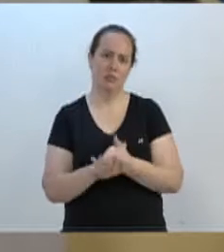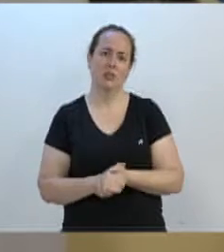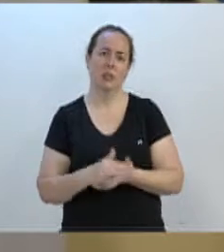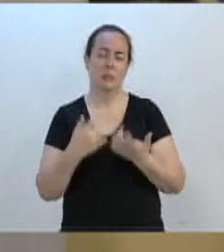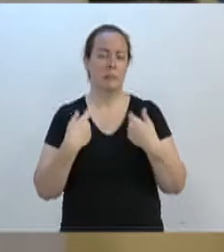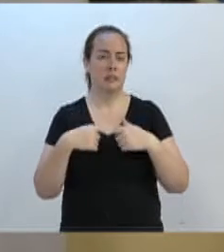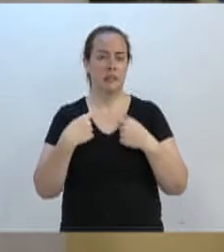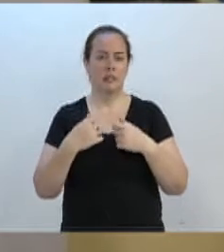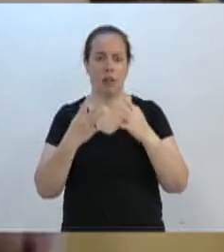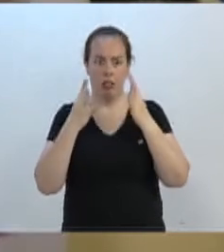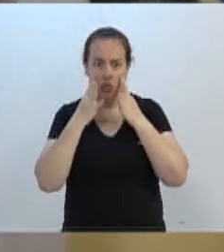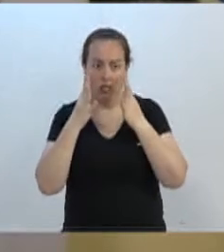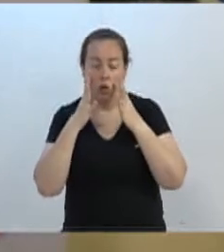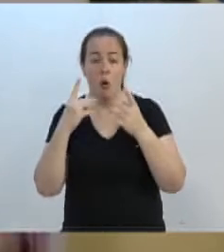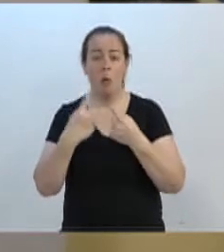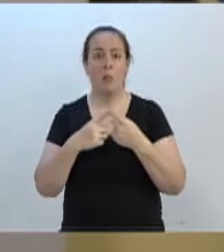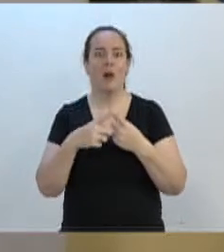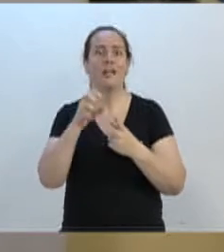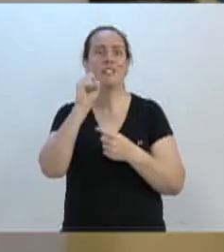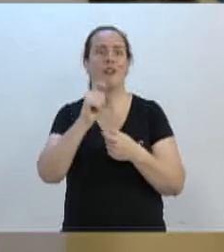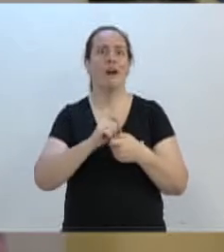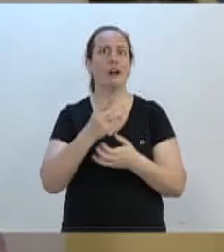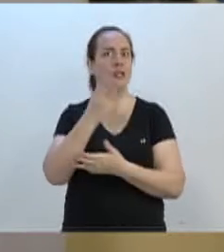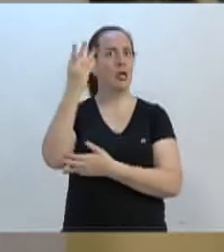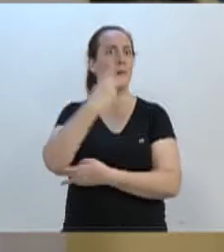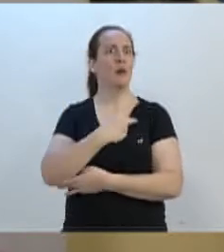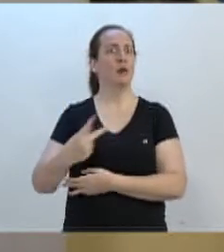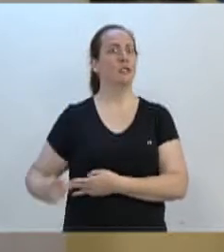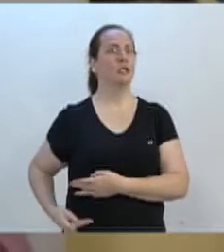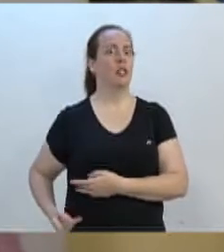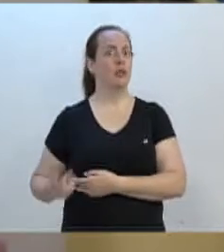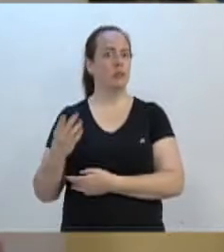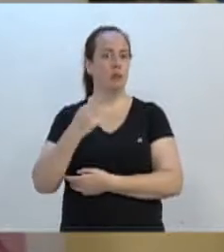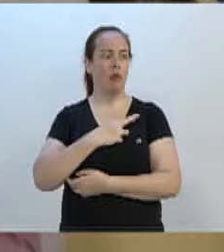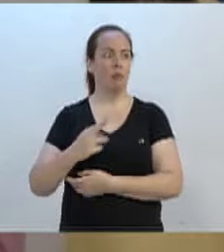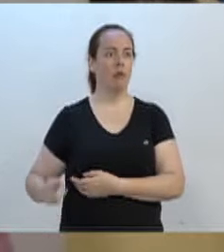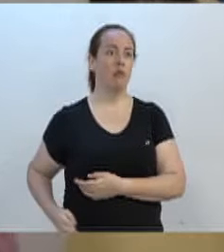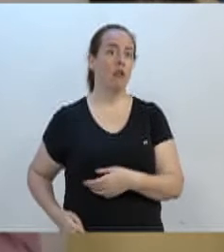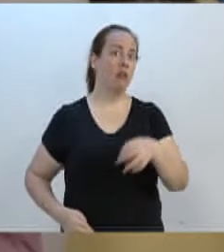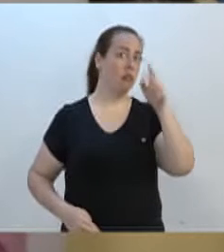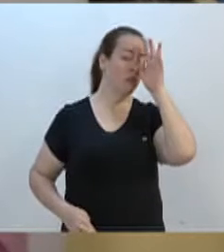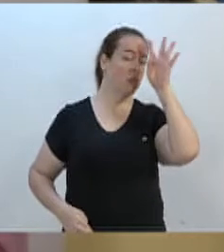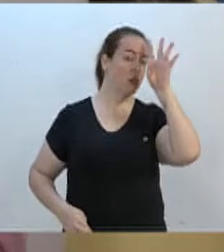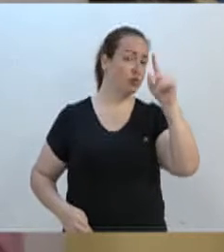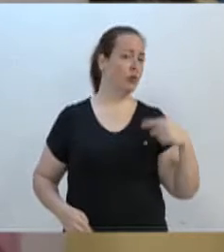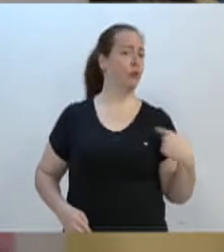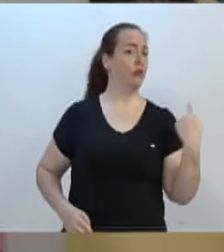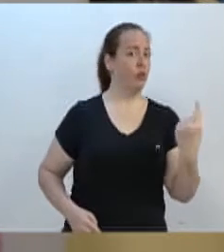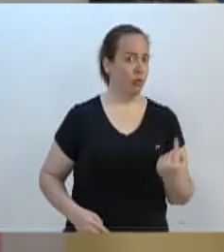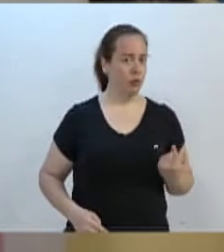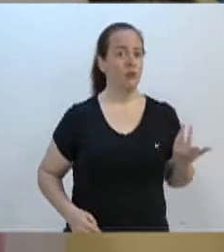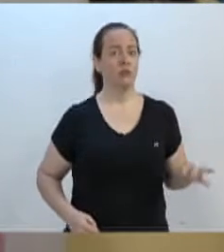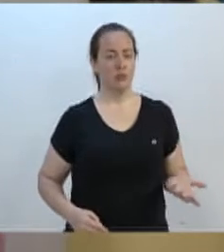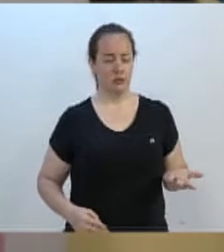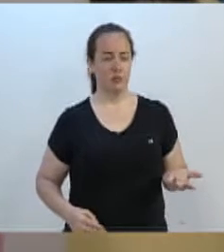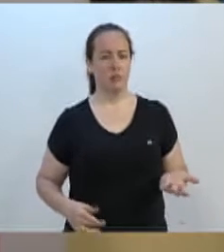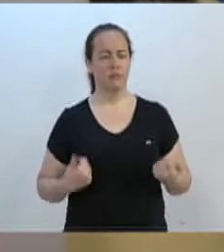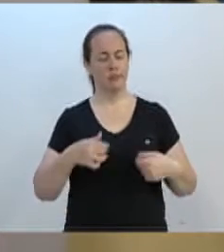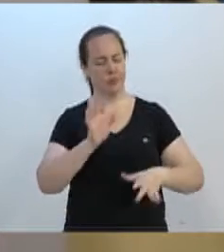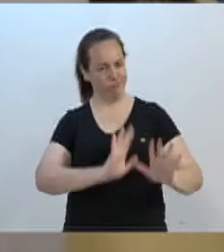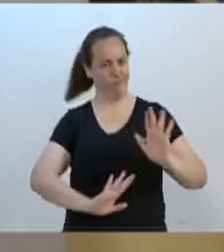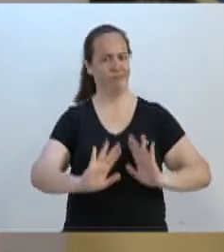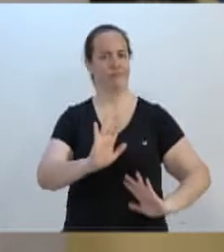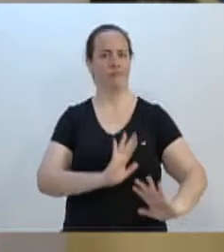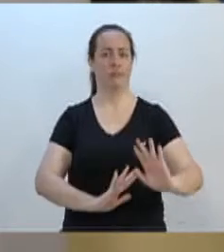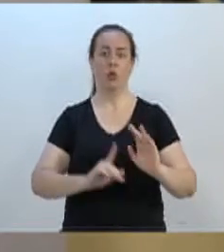precisamos ficar atentos, porque se fazem isso com o presidente da República, o que podem fazer conosco, né? Então temos que tomar muito